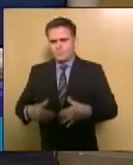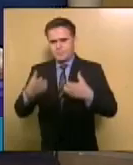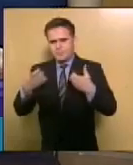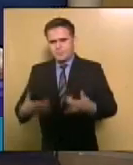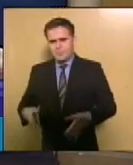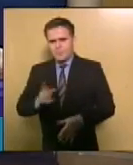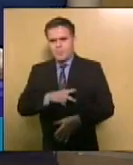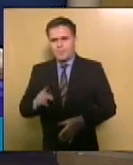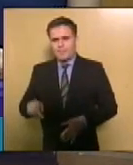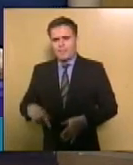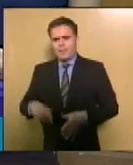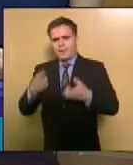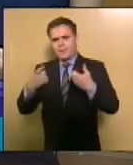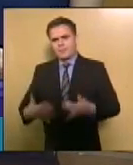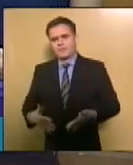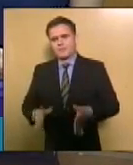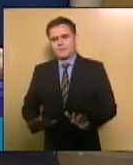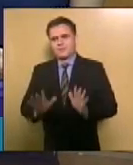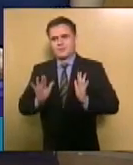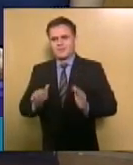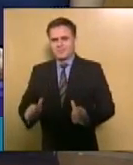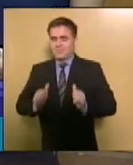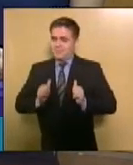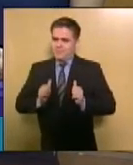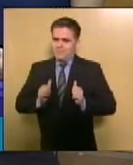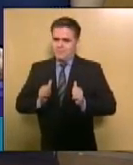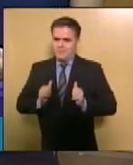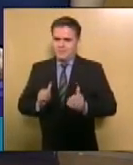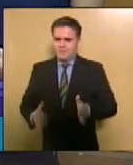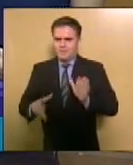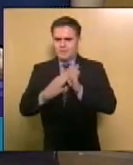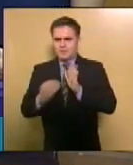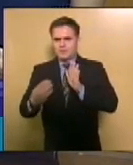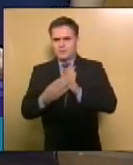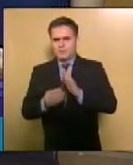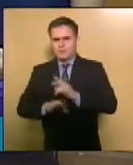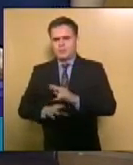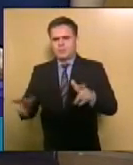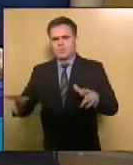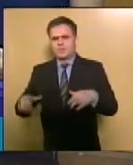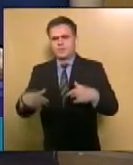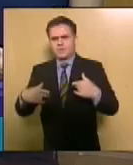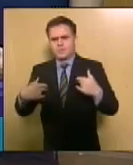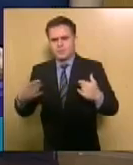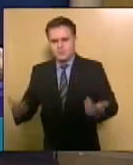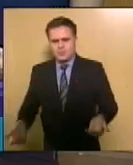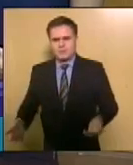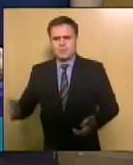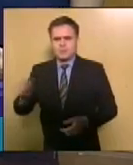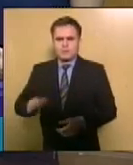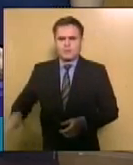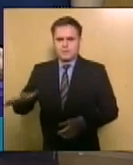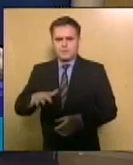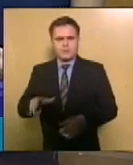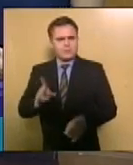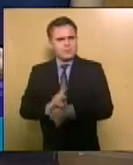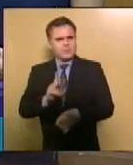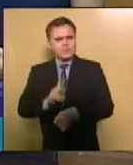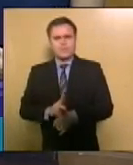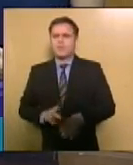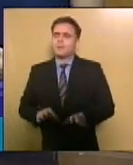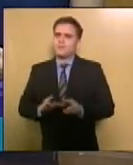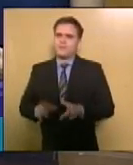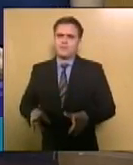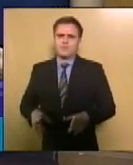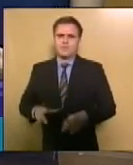professora falar porque eu não vou me entrar nessa Sea não mas o modelo tem que ser outro a questão da assistência social tem que ser outro então quem é que